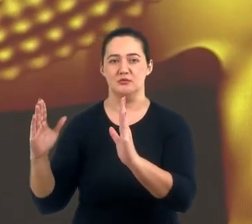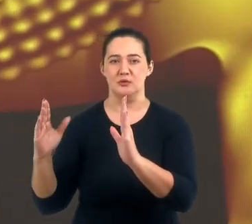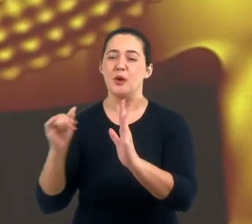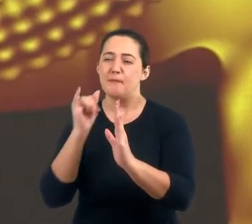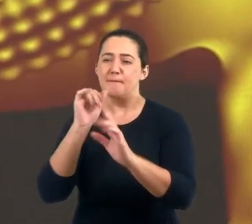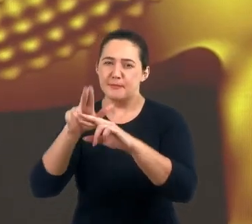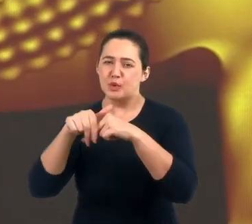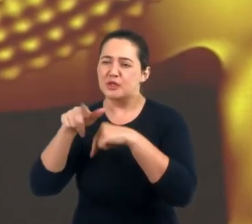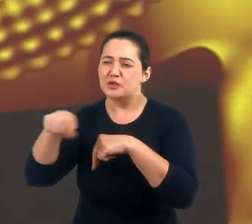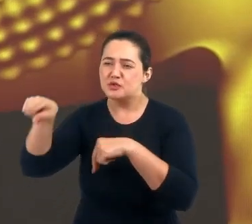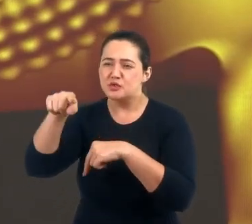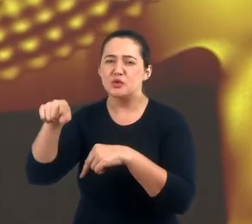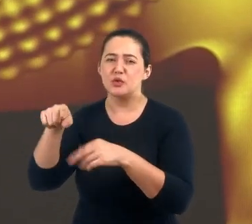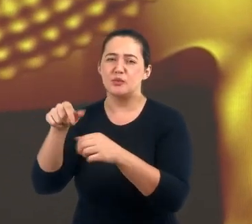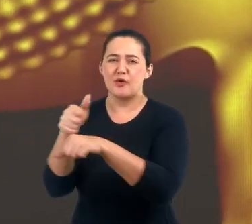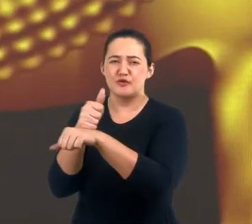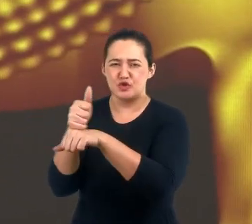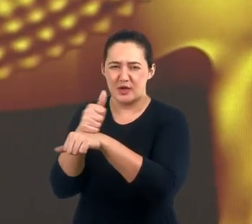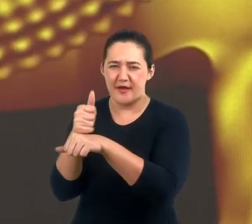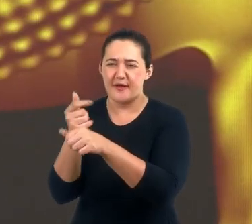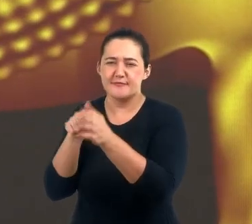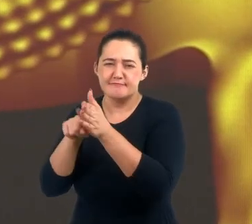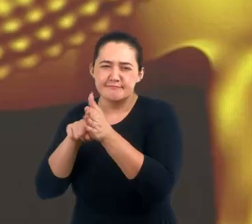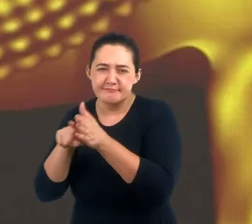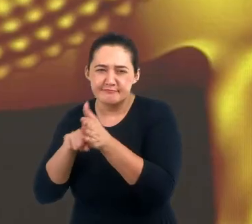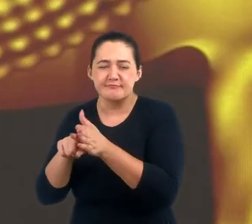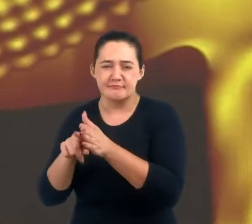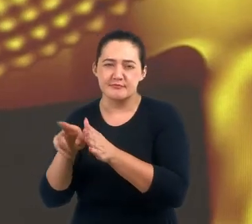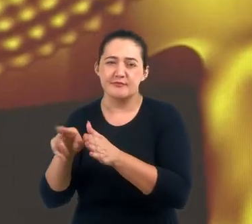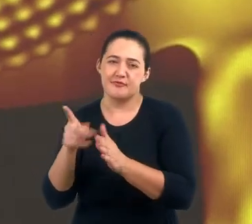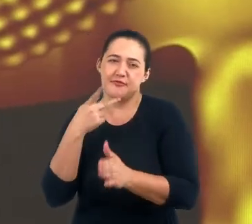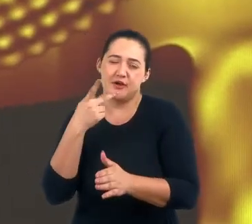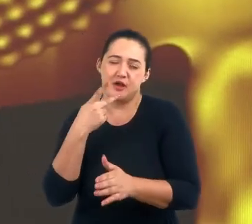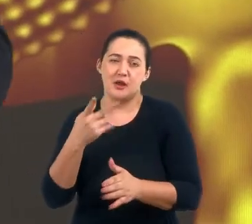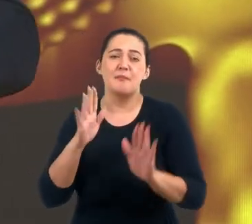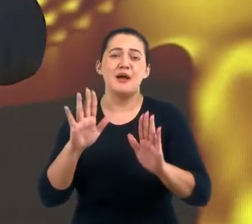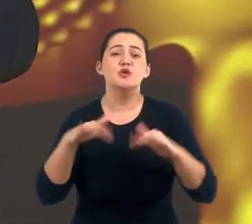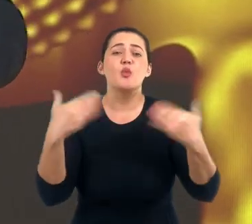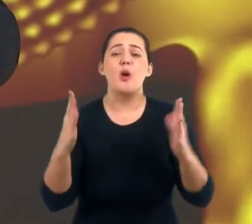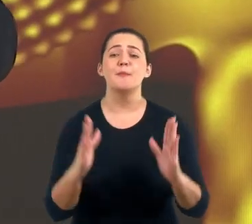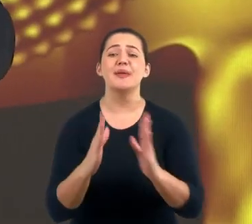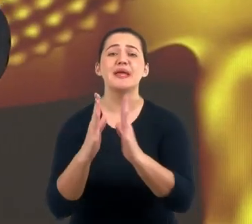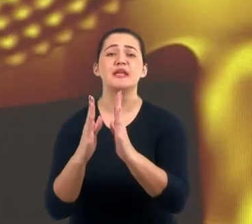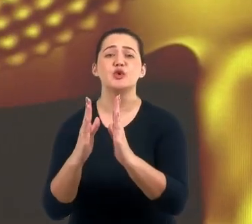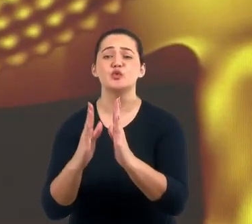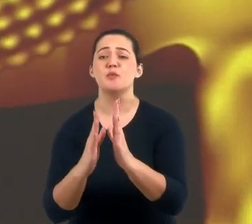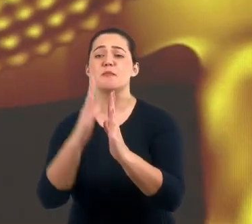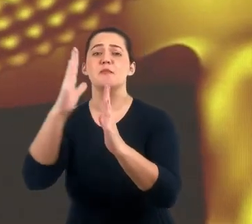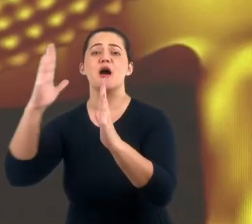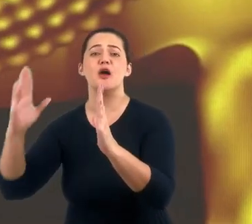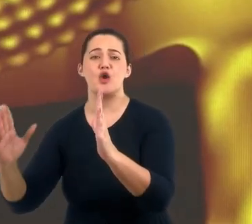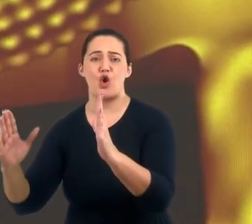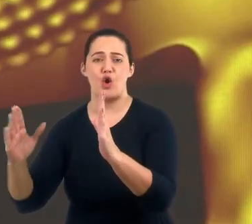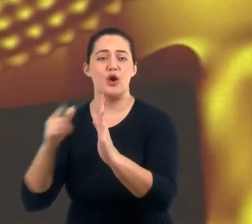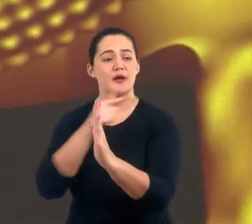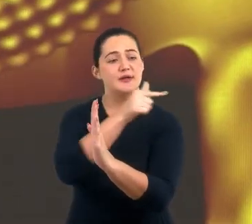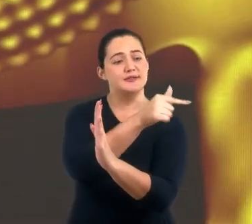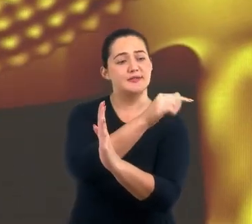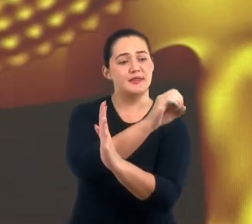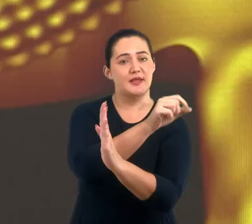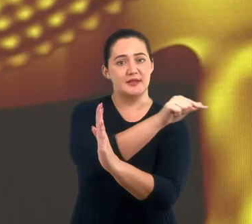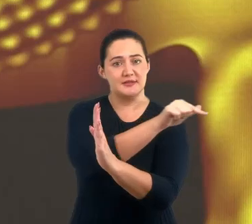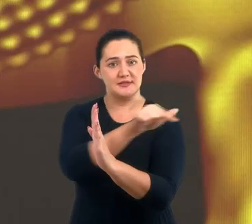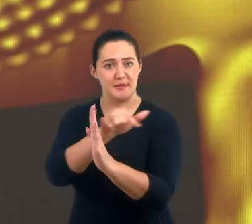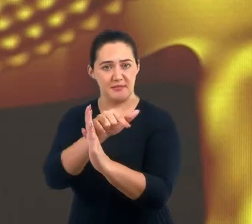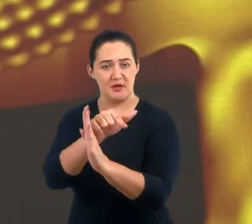isto que esses exegetas e linguistas estão dizendo. Agora, qual seria esse período maior do qual as 70 semanas